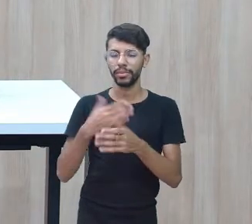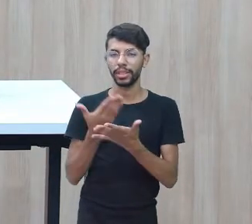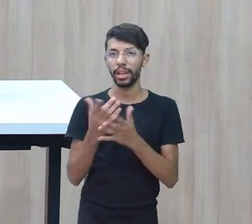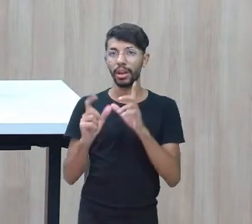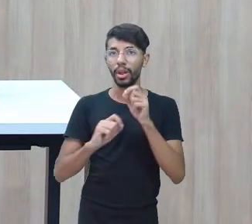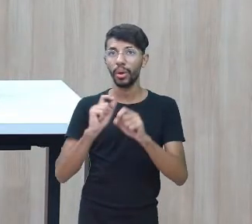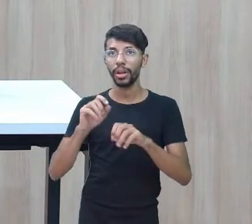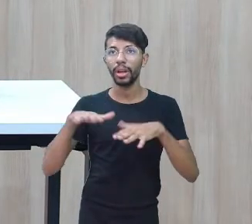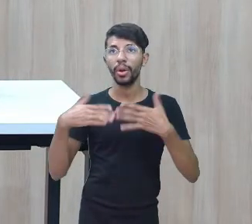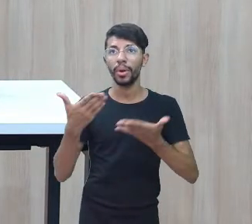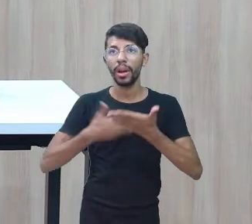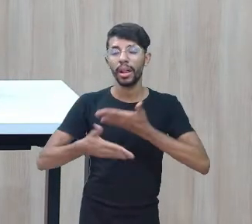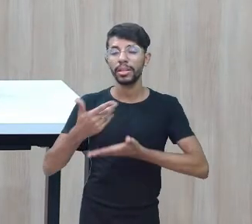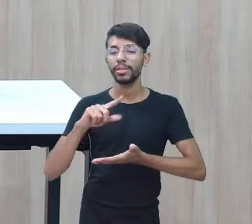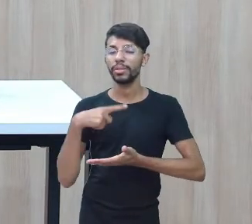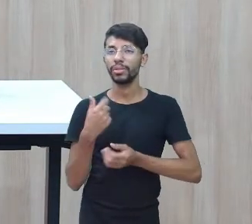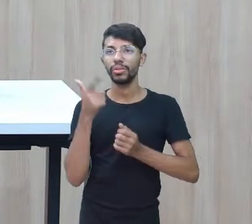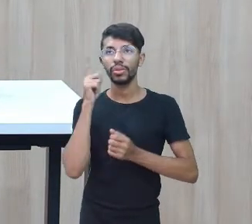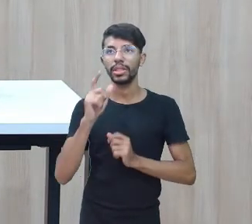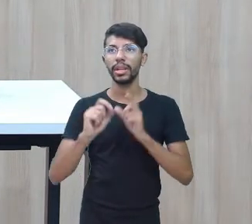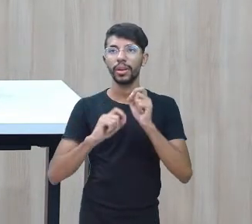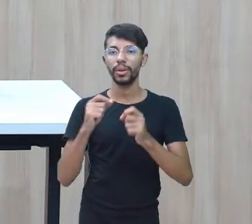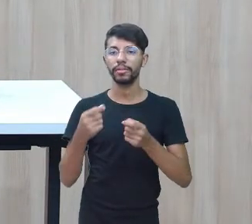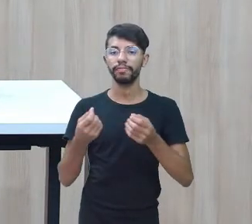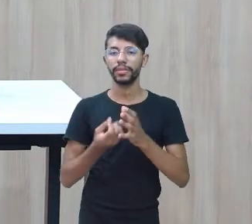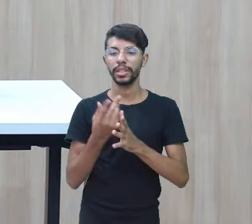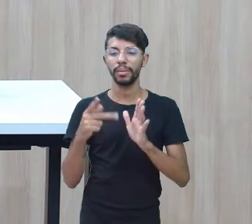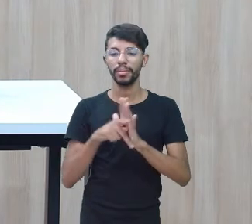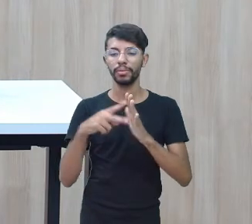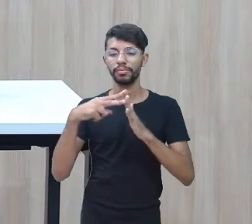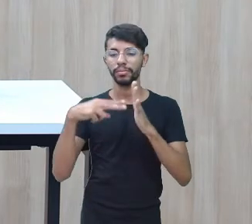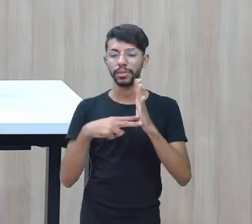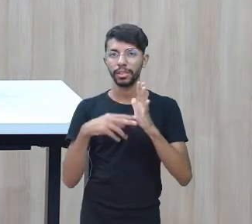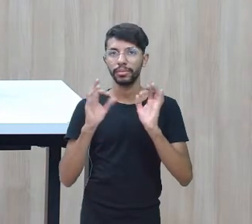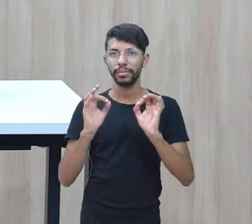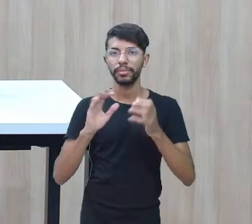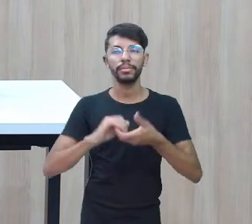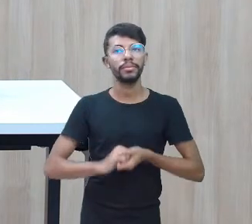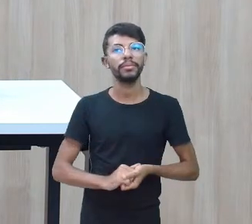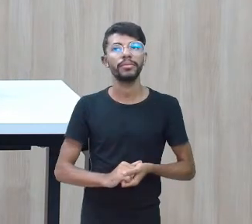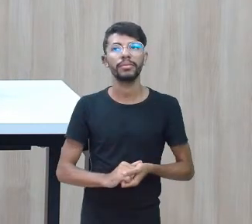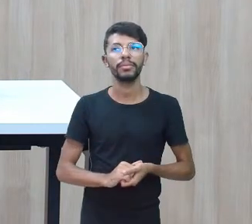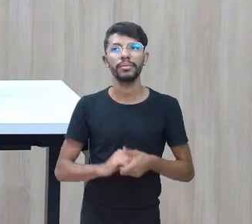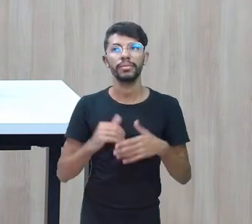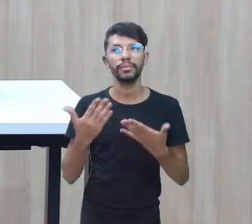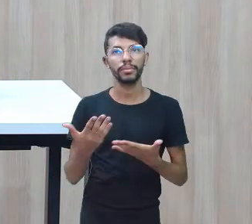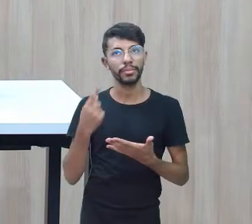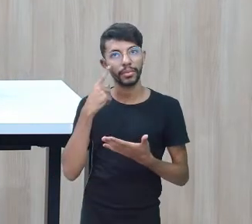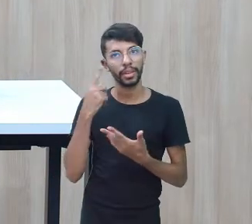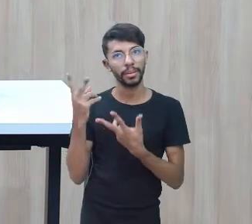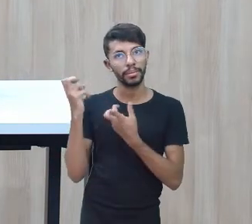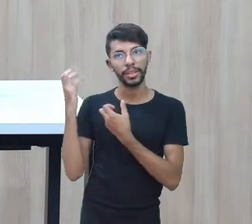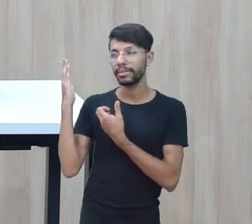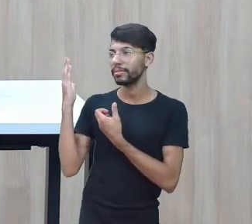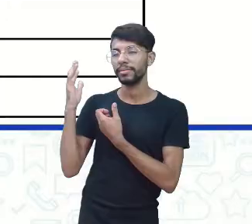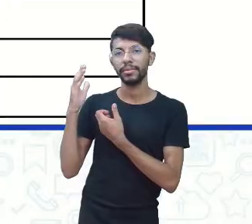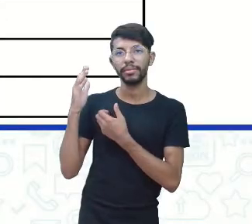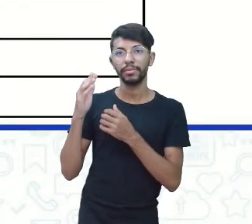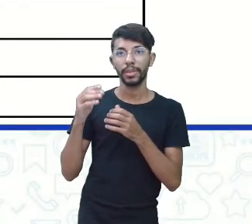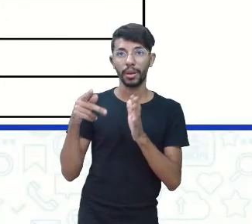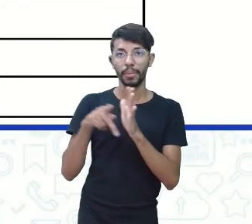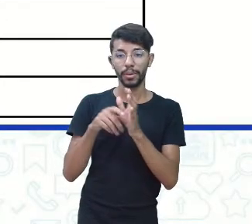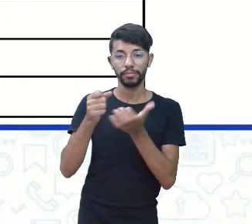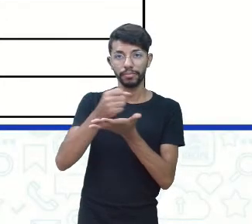relação que a gente pode estabelecer entre os elementos desse prisma, tá? Observa aqui, ó. Lado da